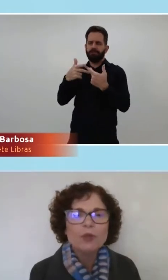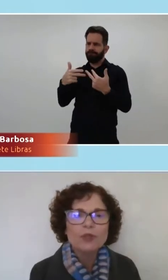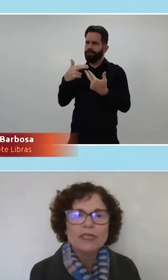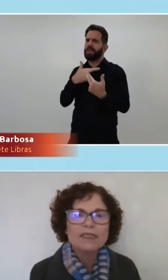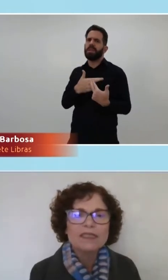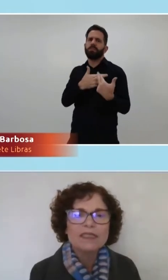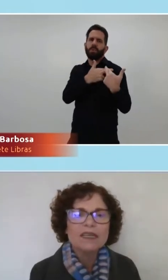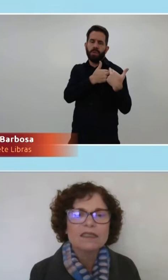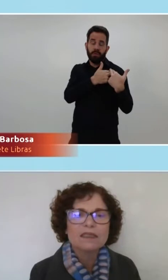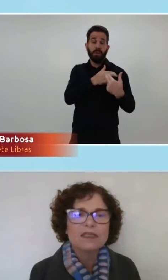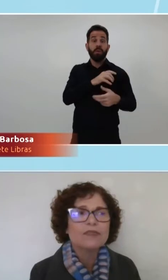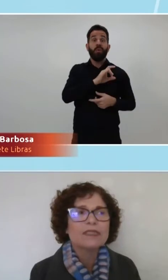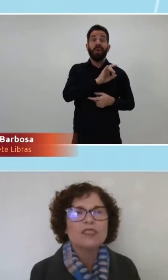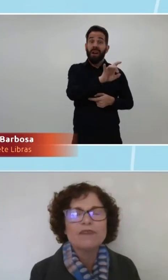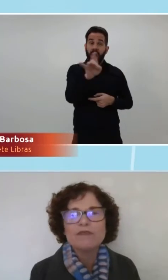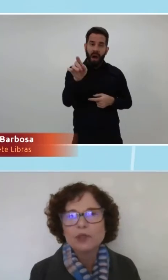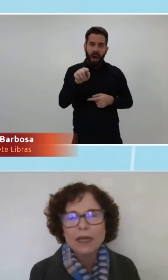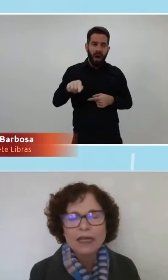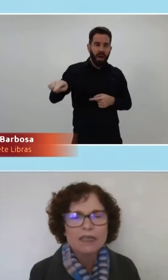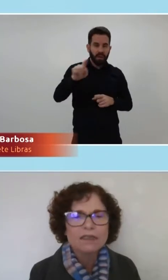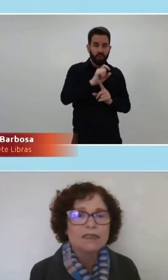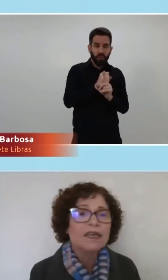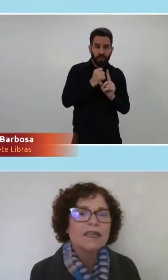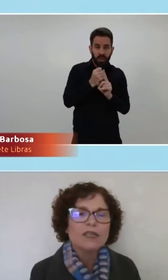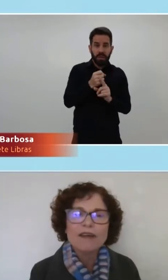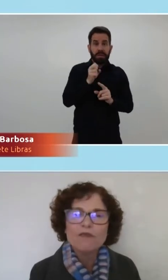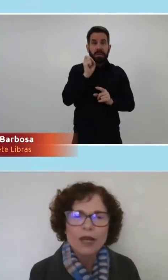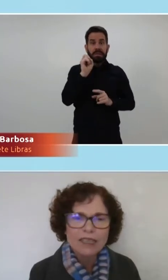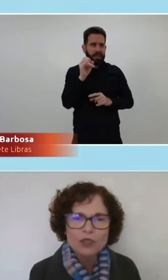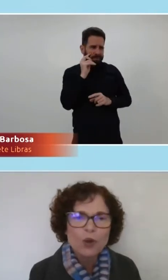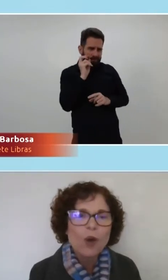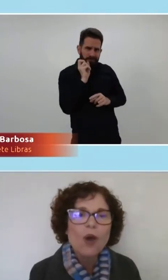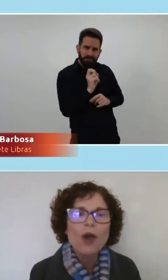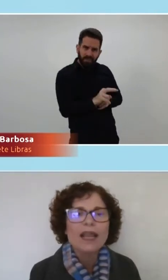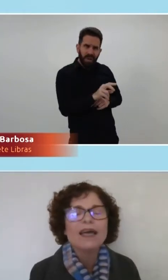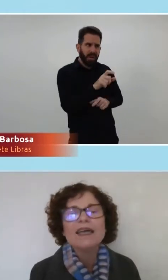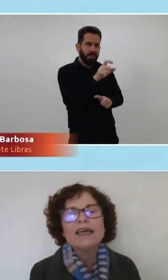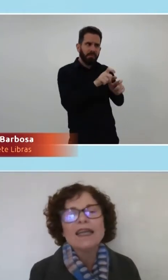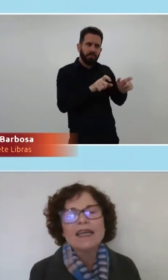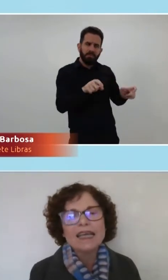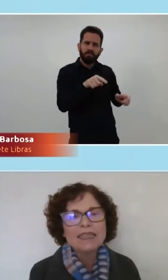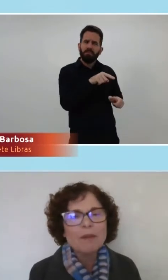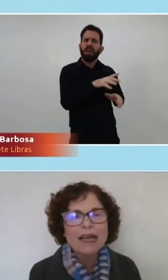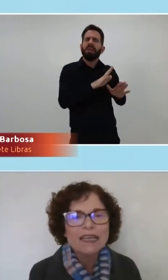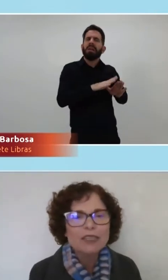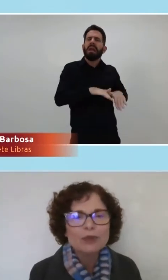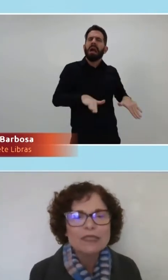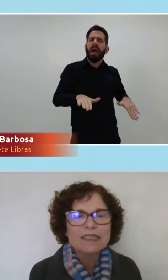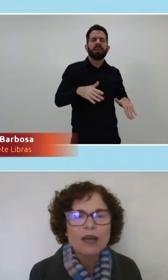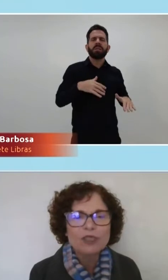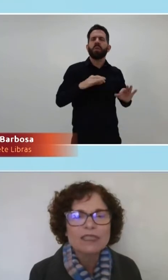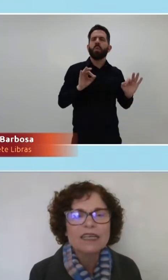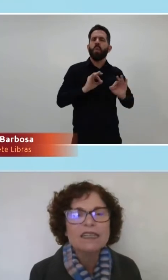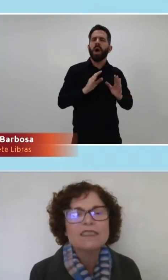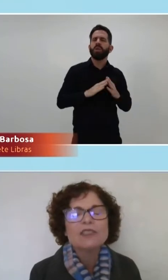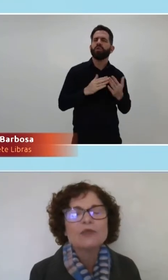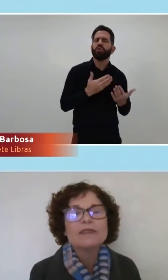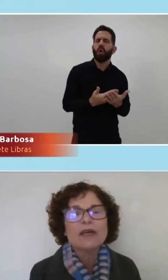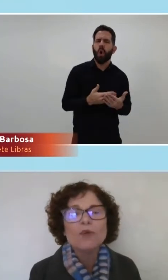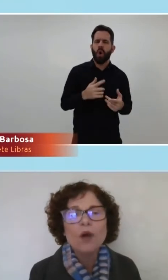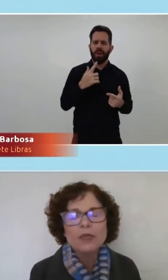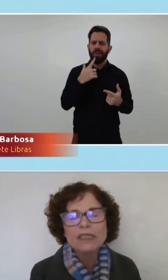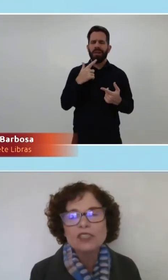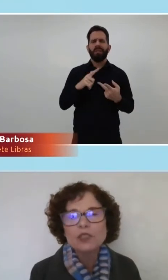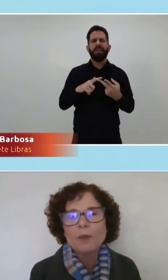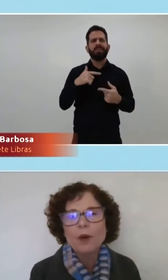responsável por todas as crianças. E se você estiver vendo uma criança que está fora da escola, né, que está trabalhando no sinal de trânsito,